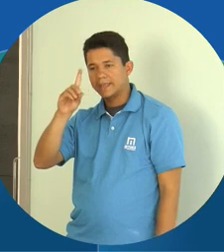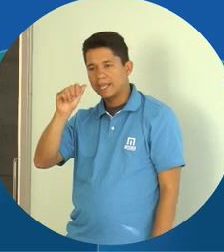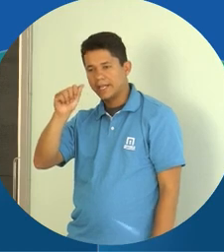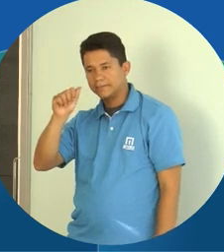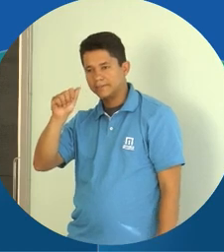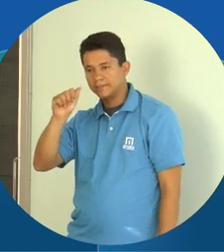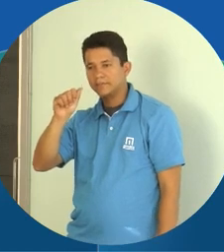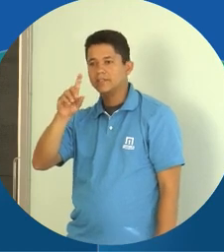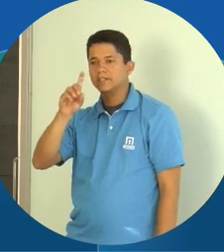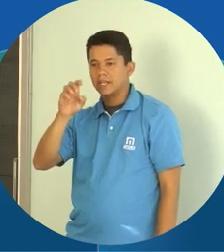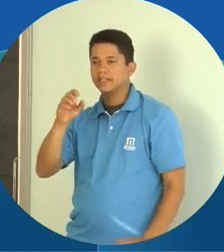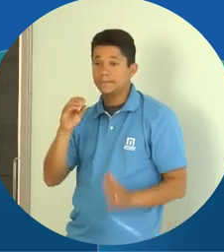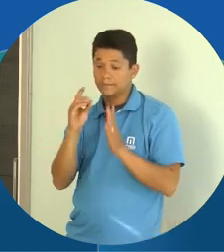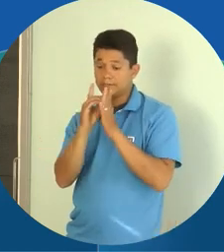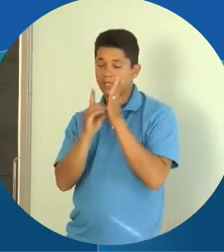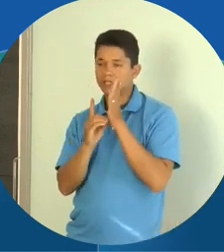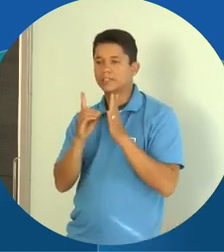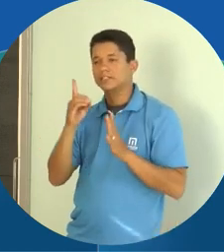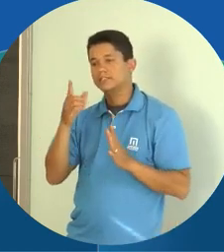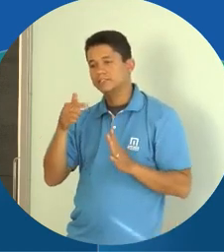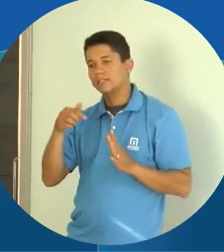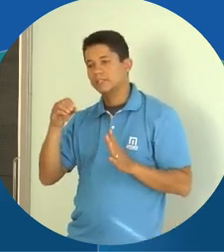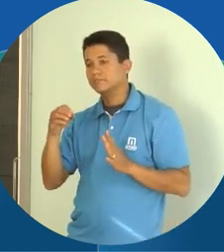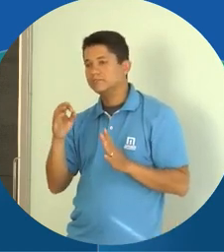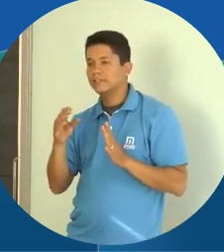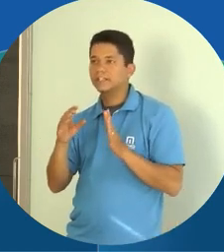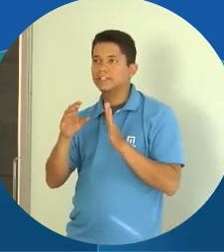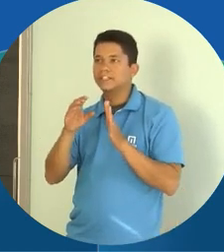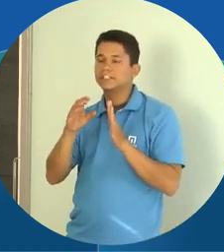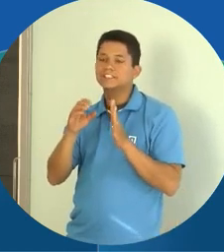por uma questão do perfil geológico lá,